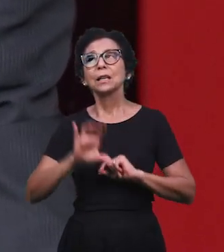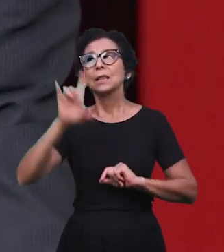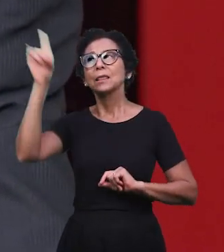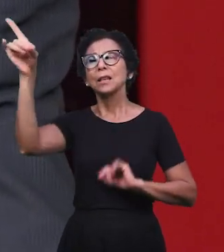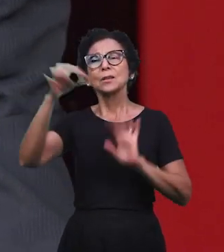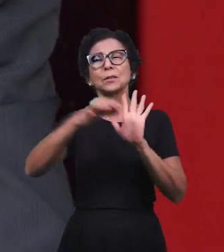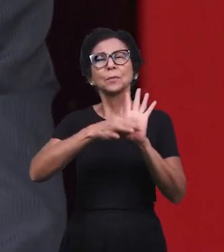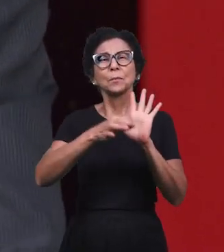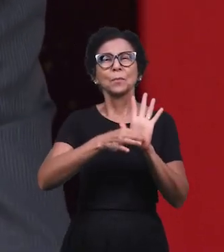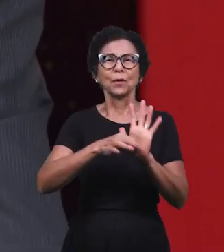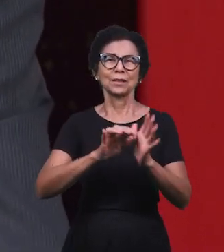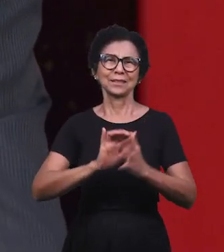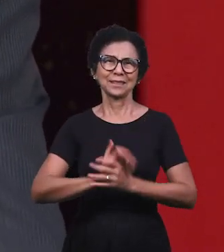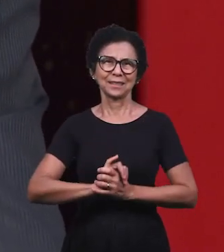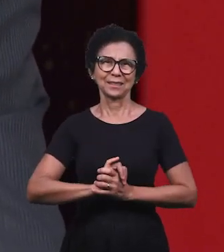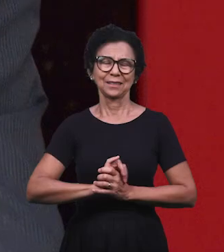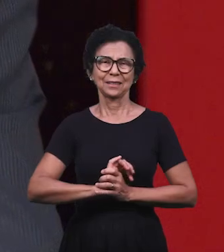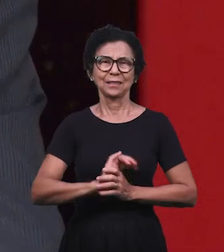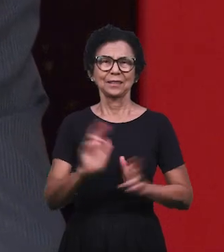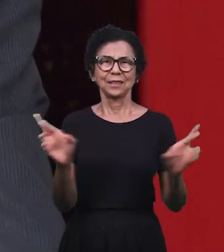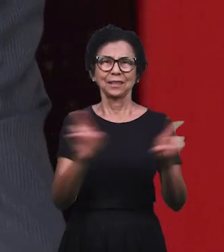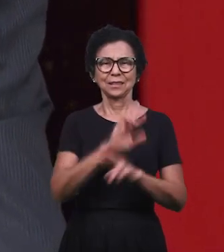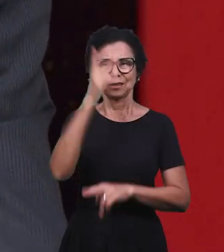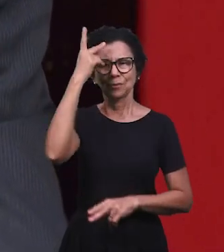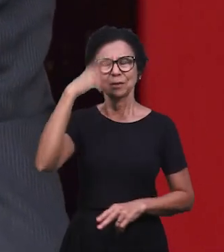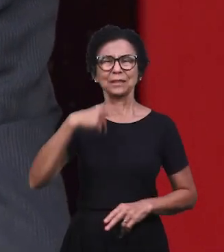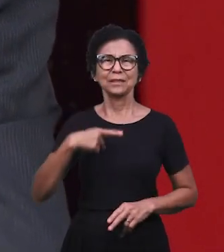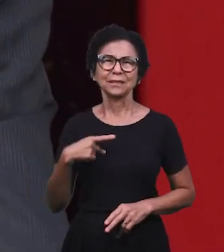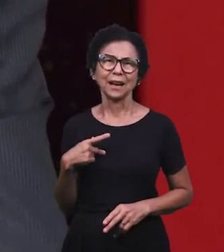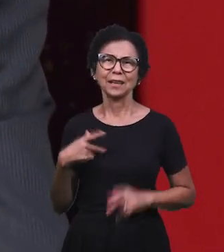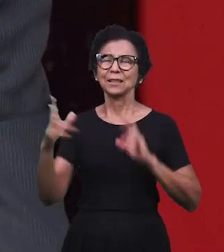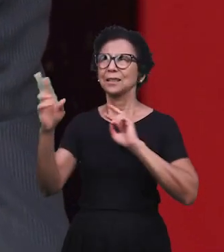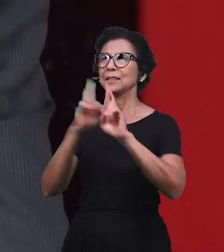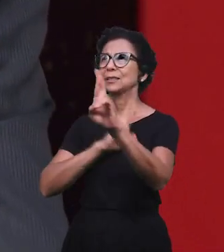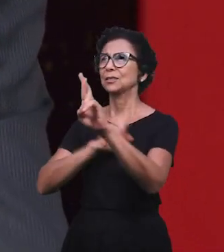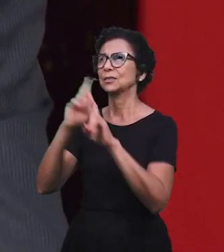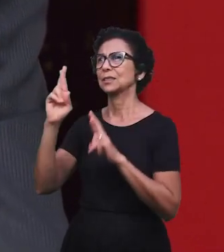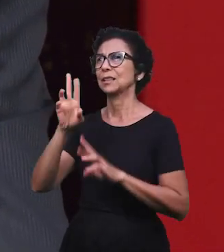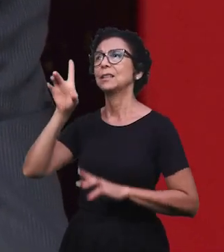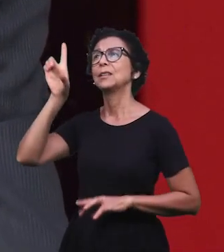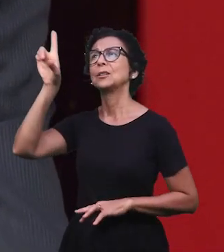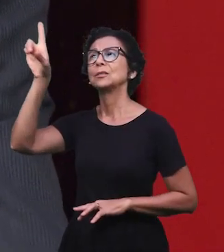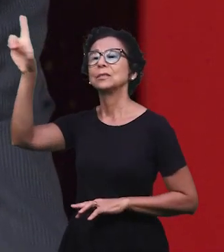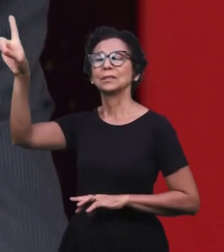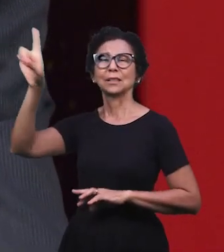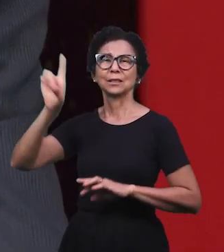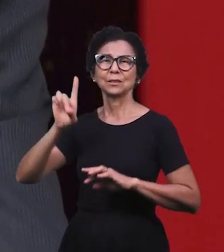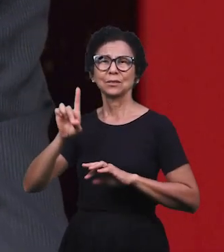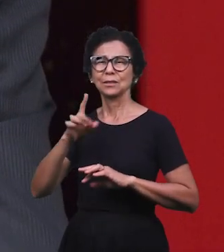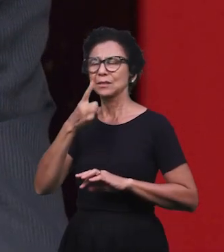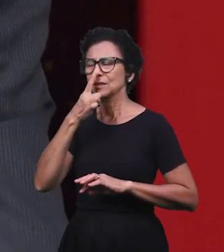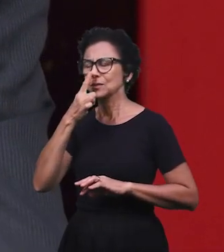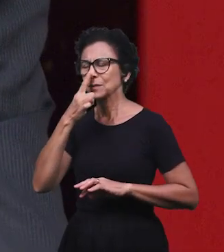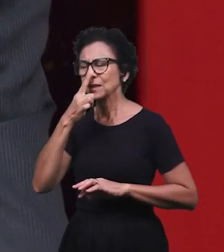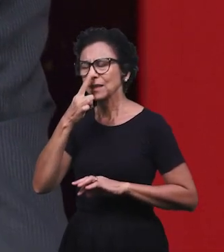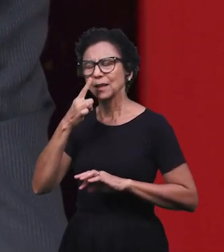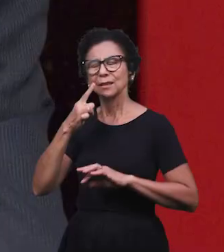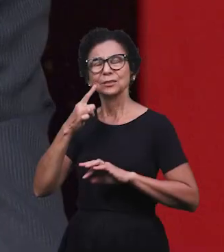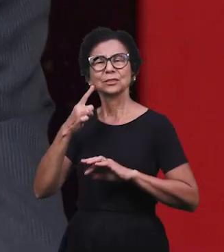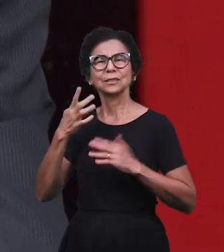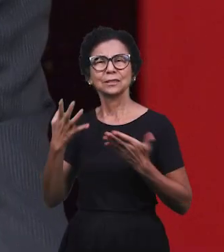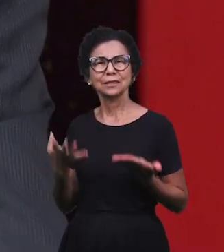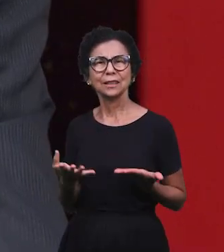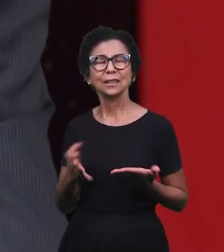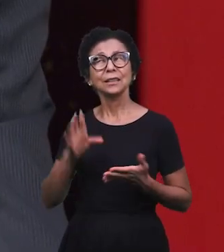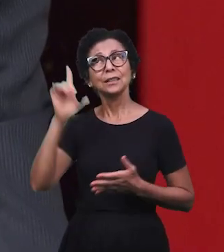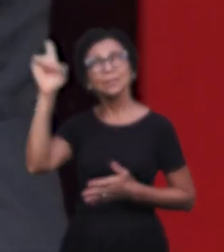servi-lo, né, de ouvir a voz dele, de caminhar com ele, né, que é o que o Senhor tem preparado para cada